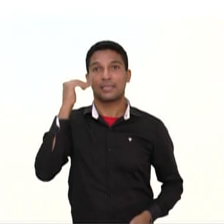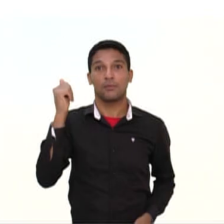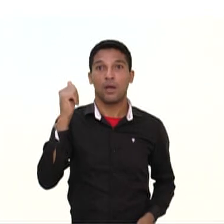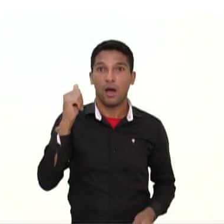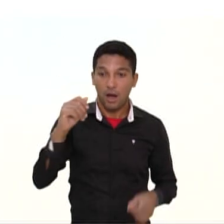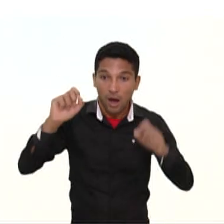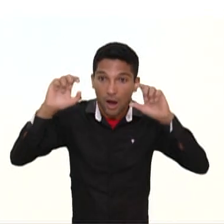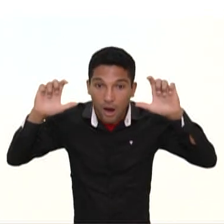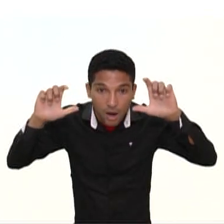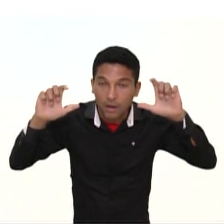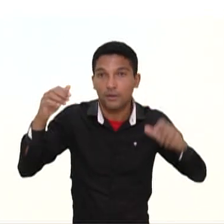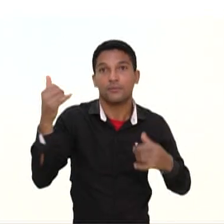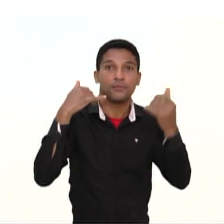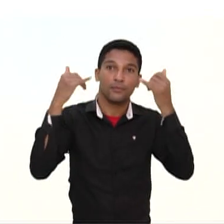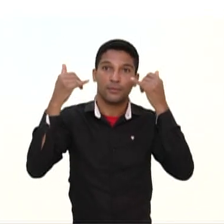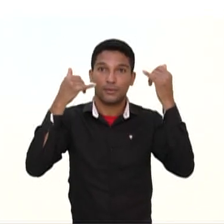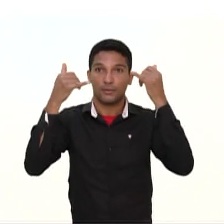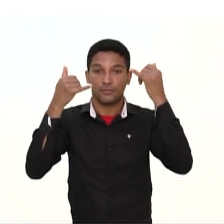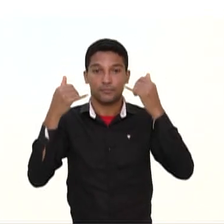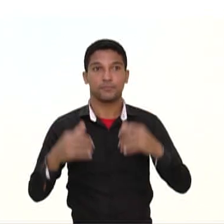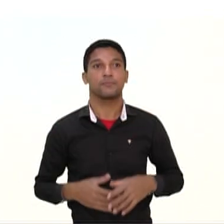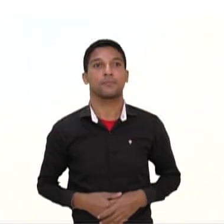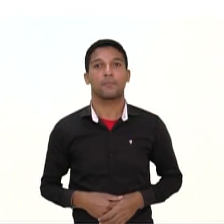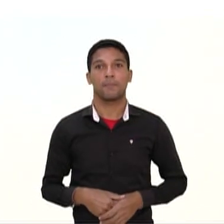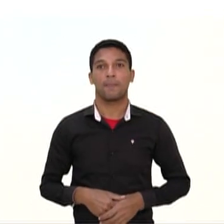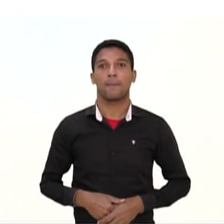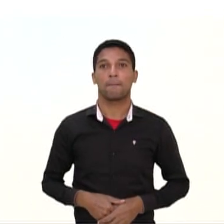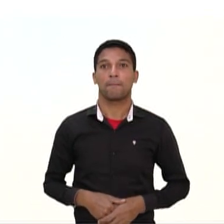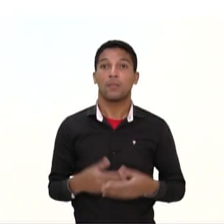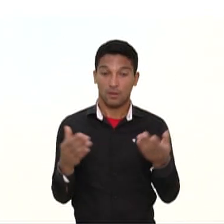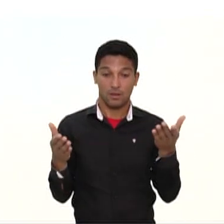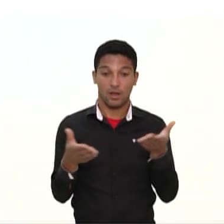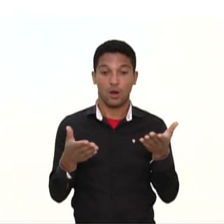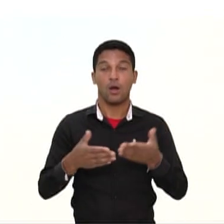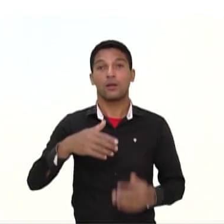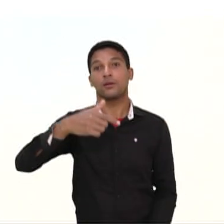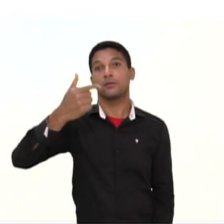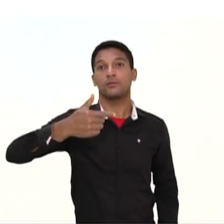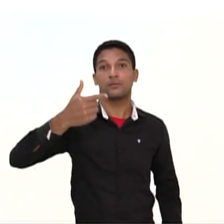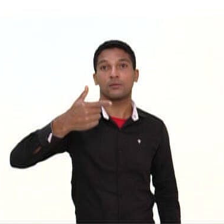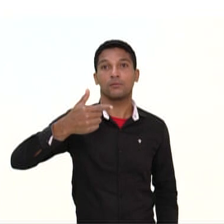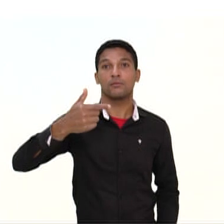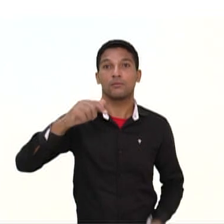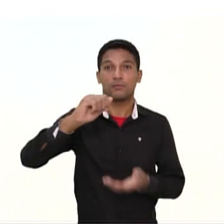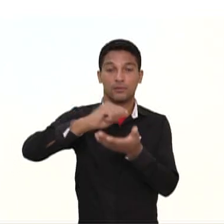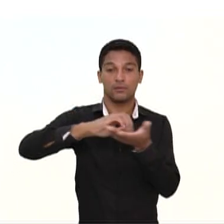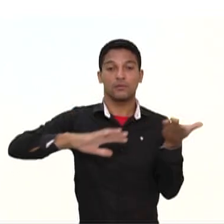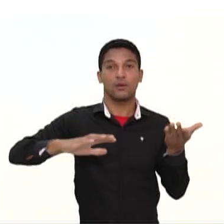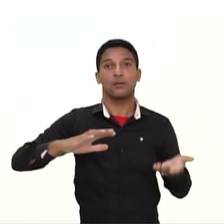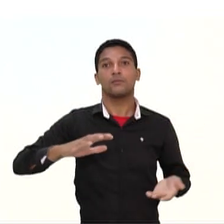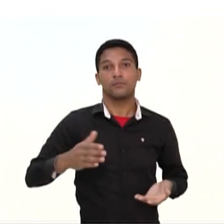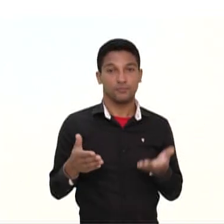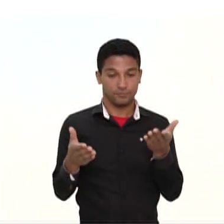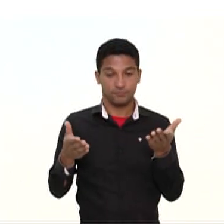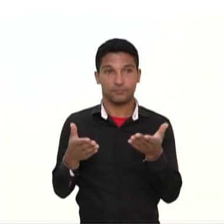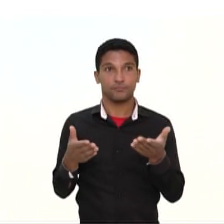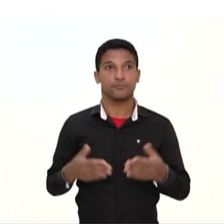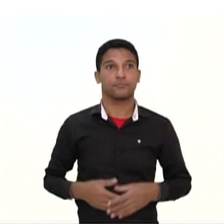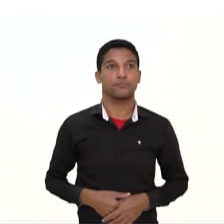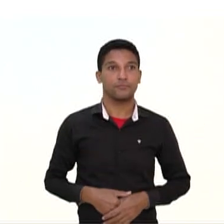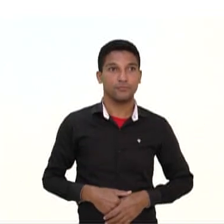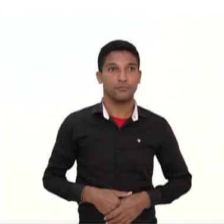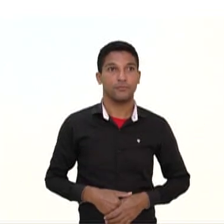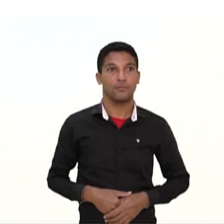facinho. Vamos para o segundo exercício de hoje, praticando 2. Acompanhe comigo a leitura. Tá lá,